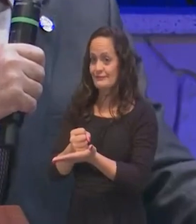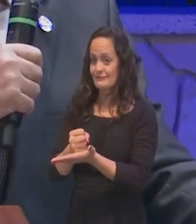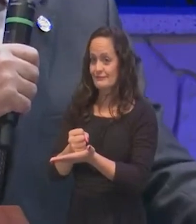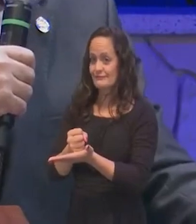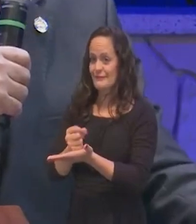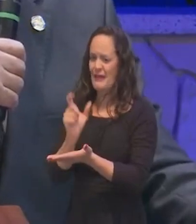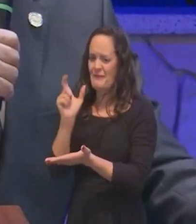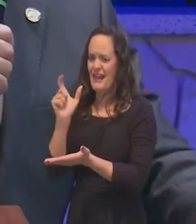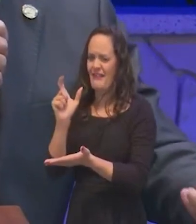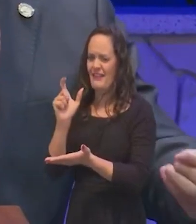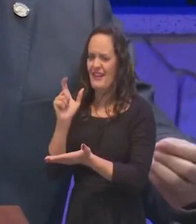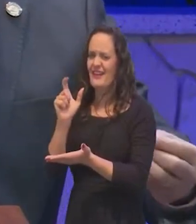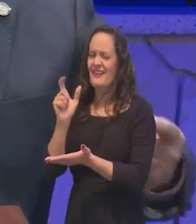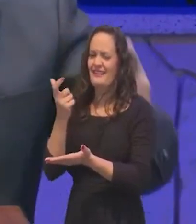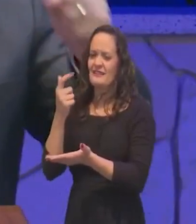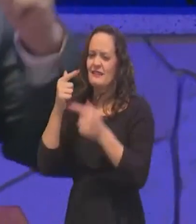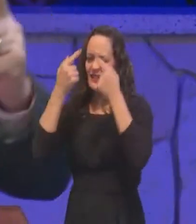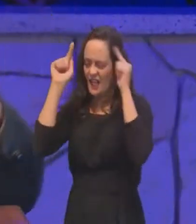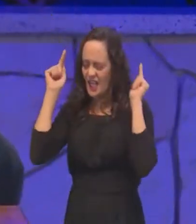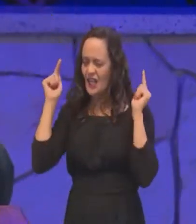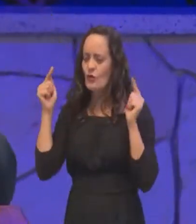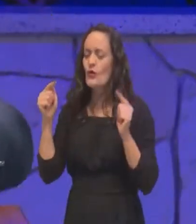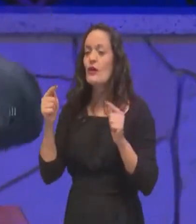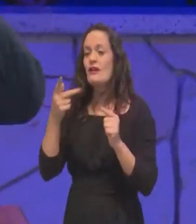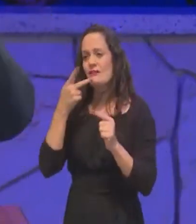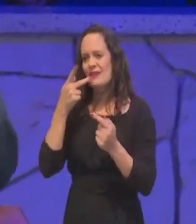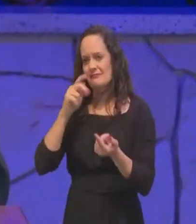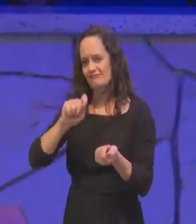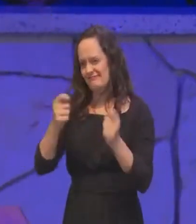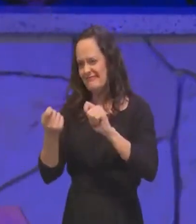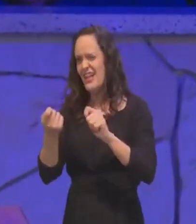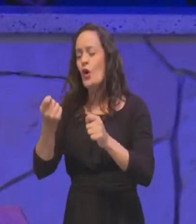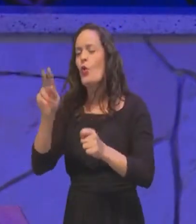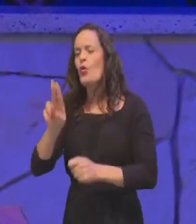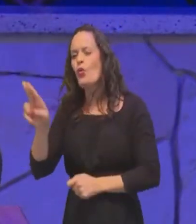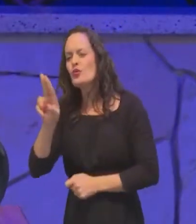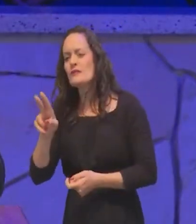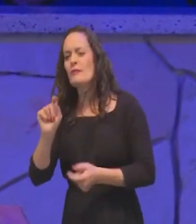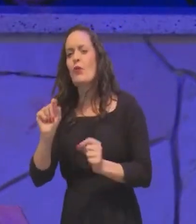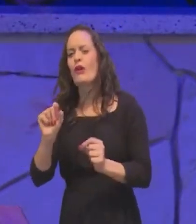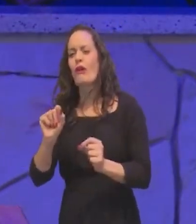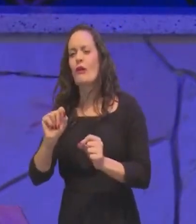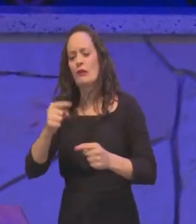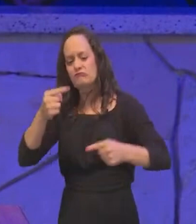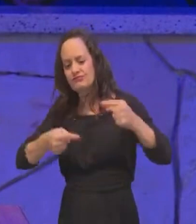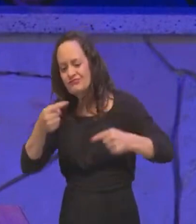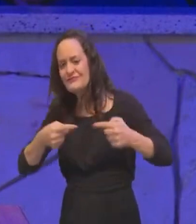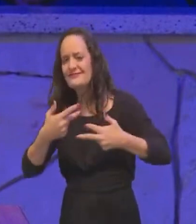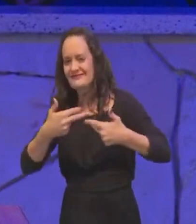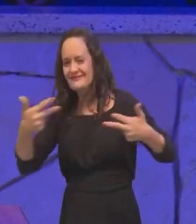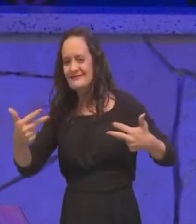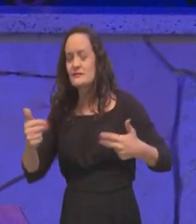que já existia, e Jesus, então, usa, pela primeira vez nós encontramos na palavra de Deus,